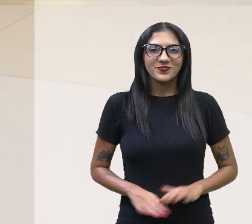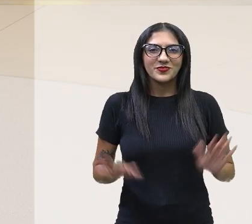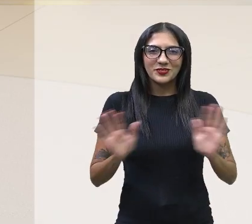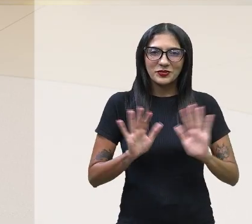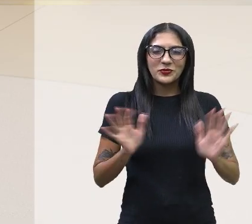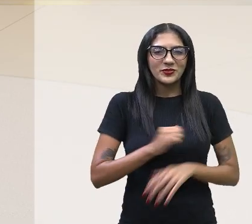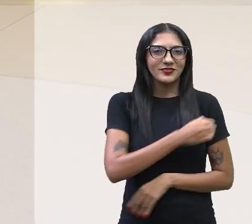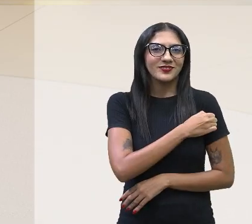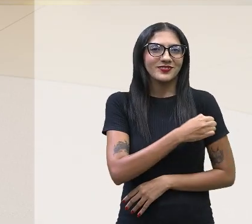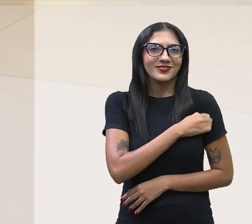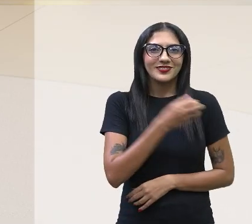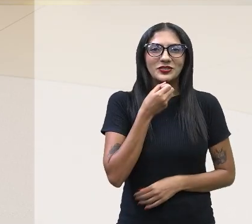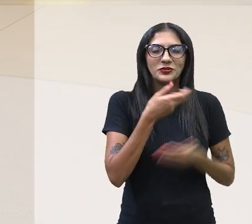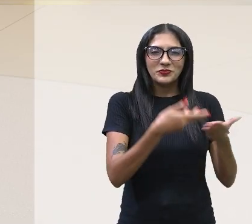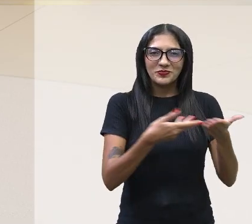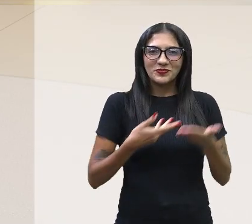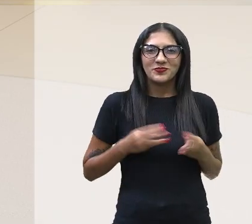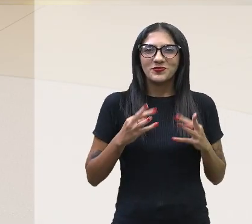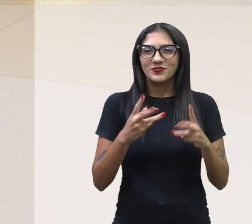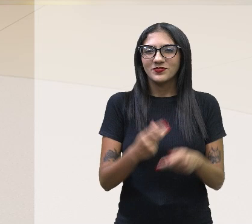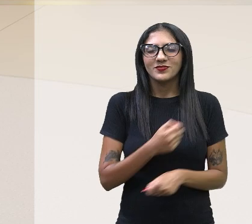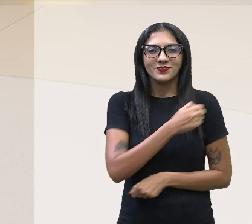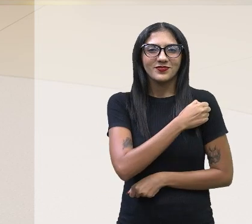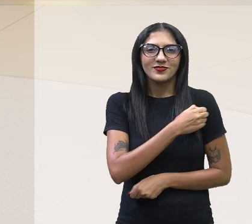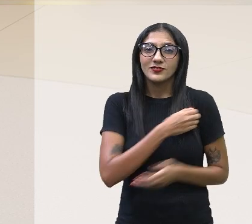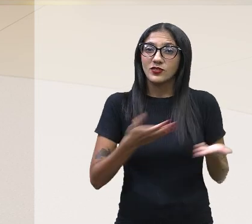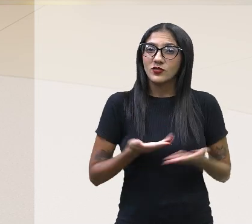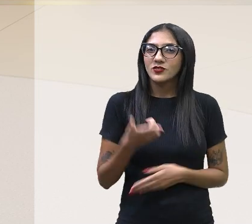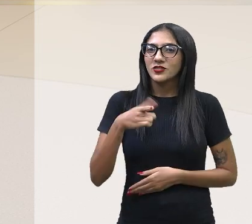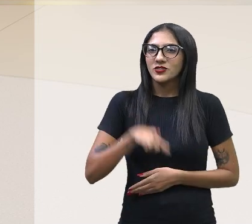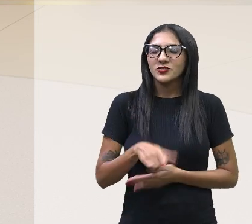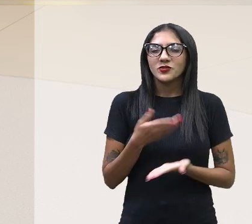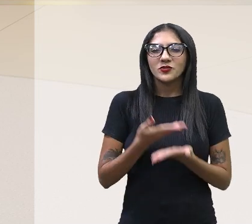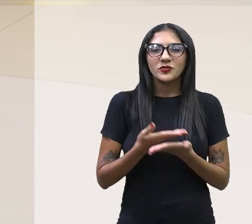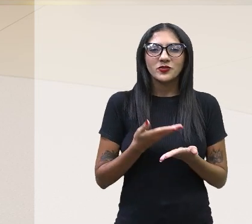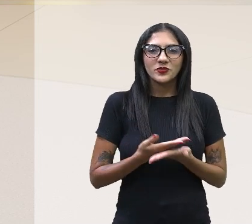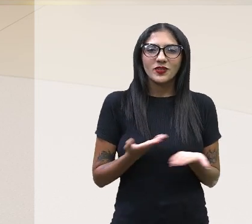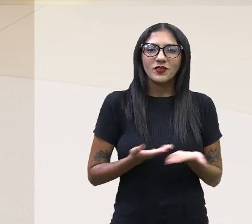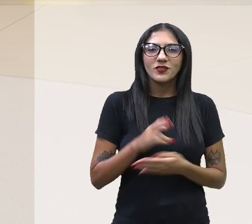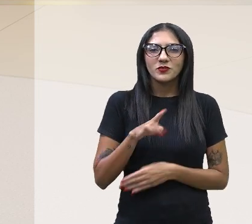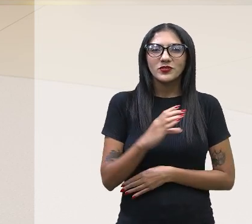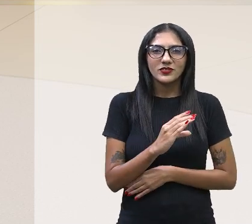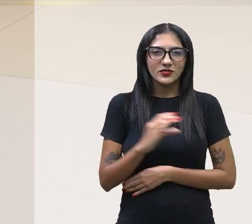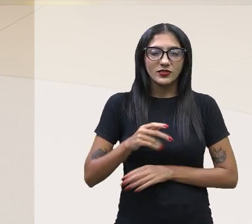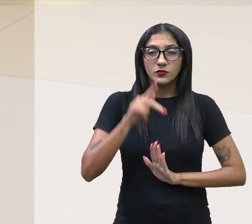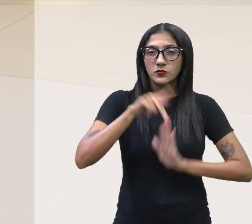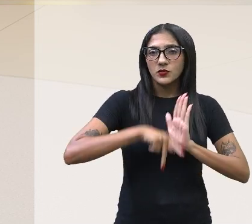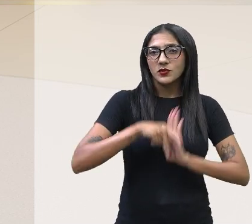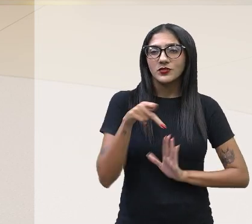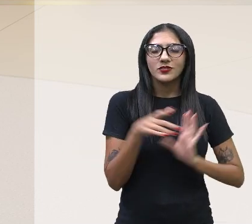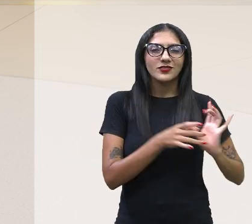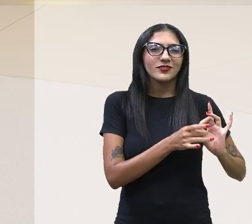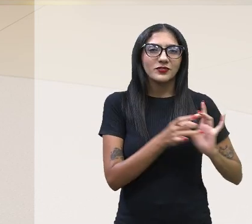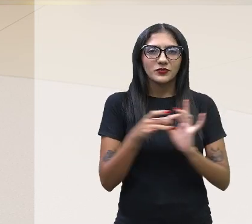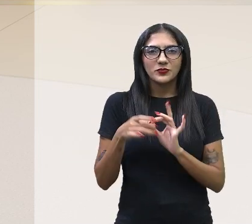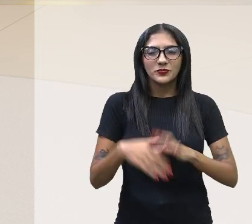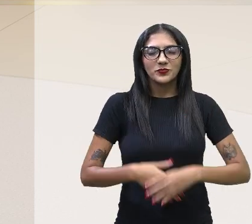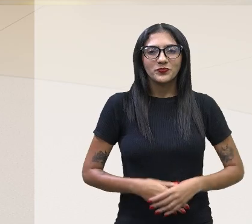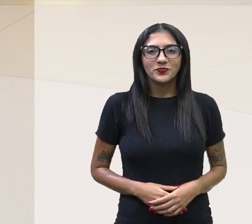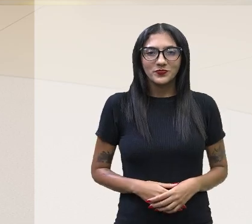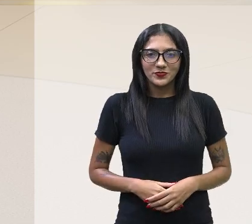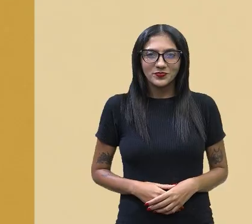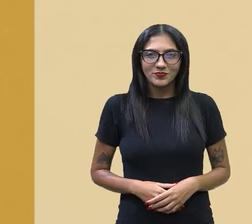Olá, bem-vindo a todos e todas para mais uma aula aqui do nosso Projetos